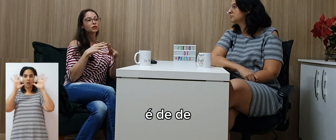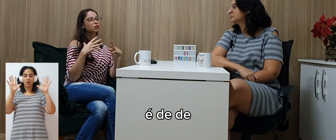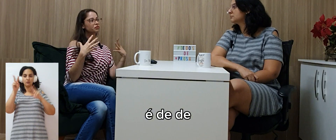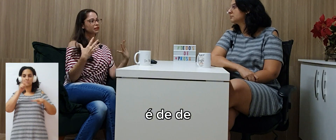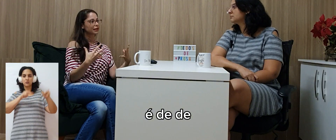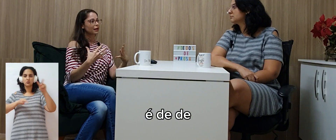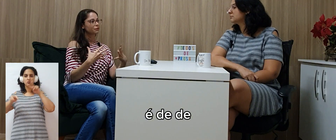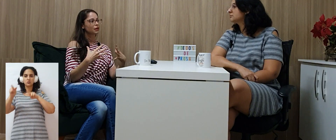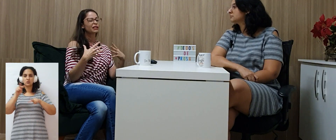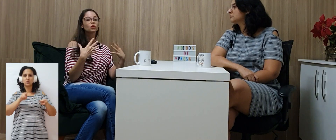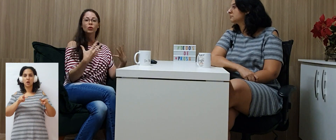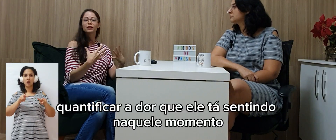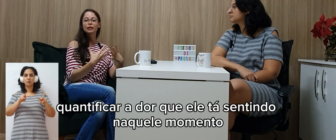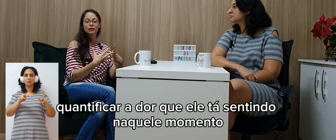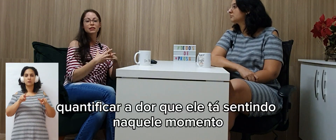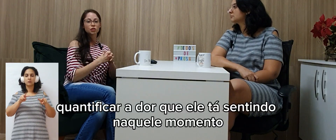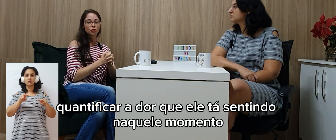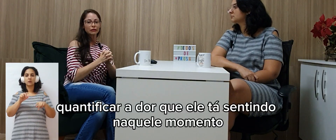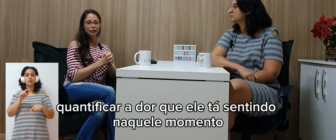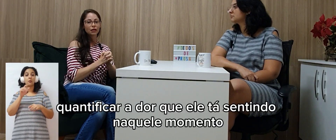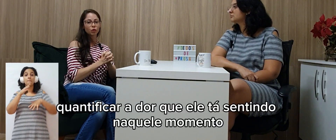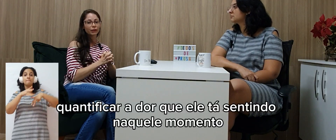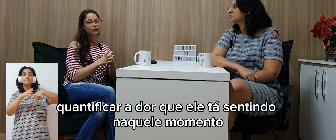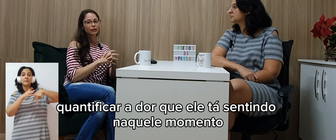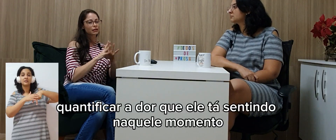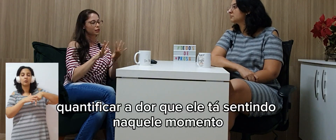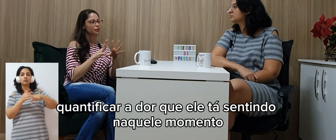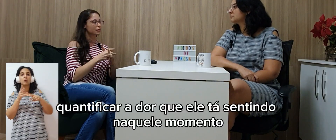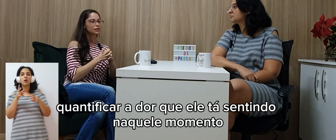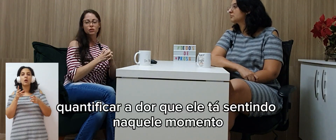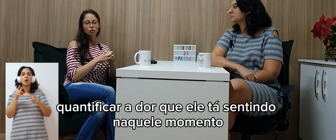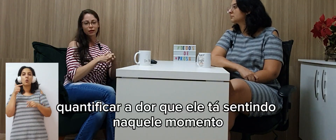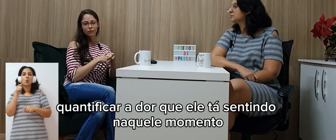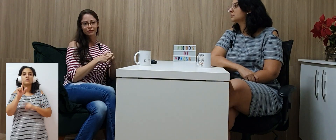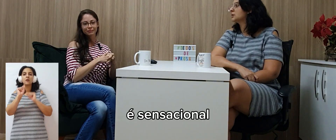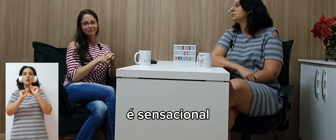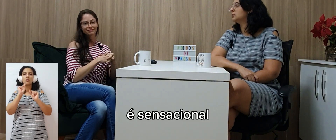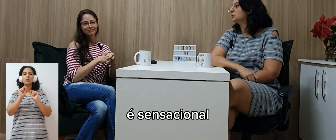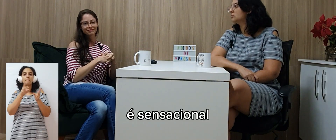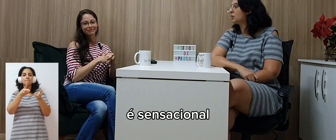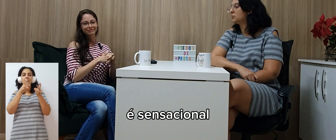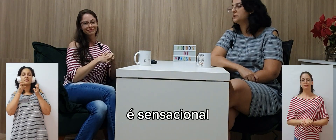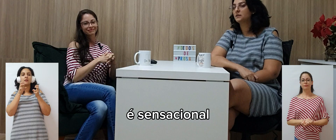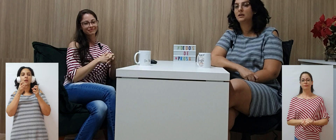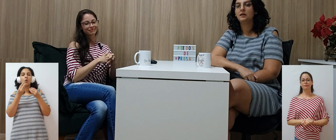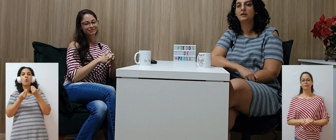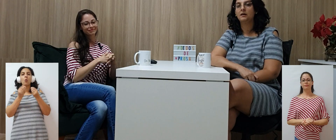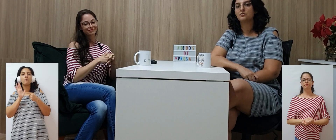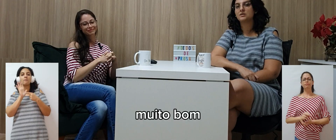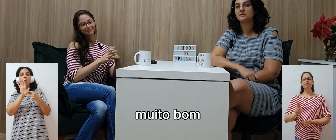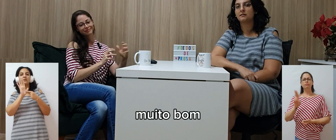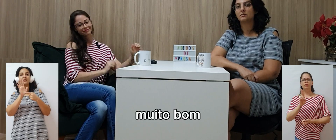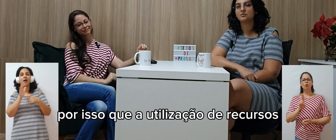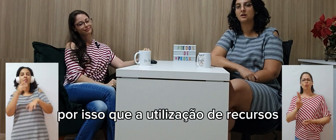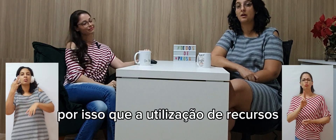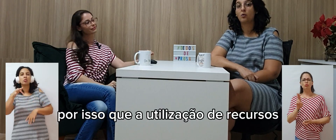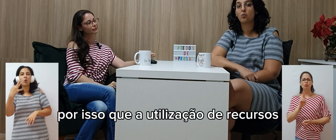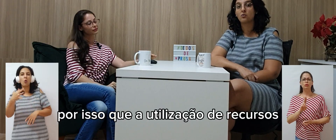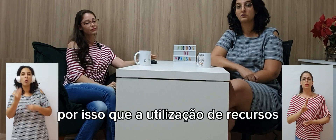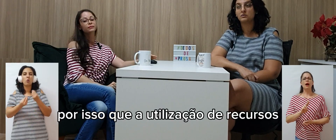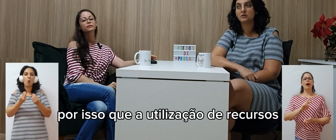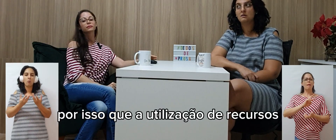de quantificar a dor que ele está sentindo naquele momento. É sensacional. Muito bom. Por isso que a utilização